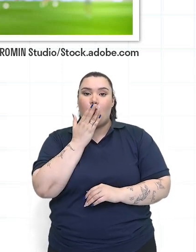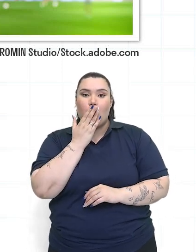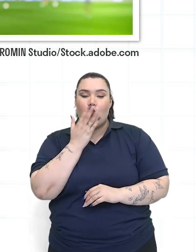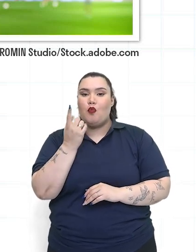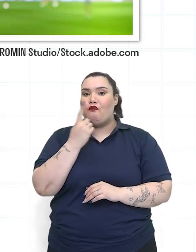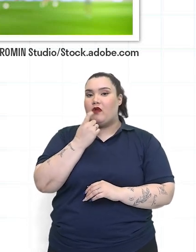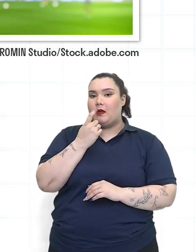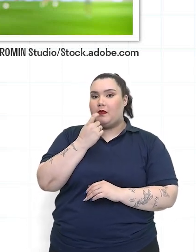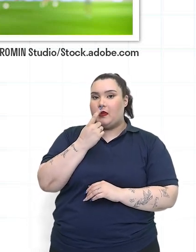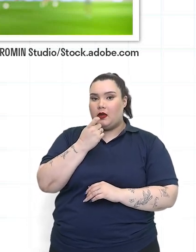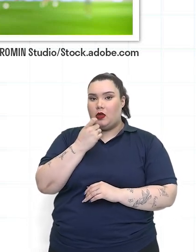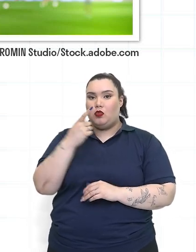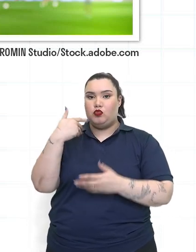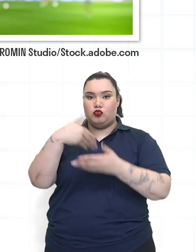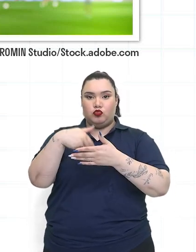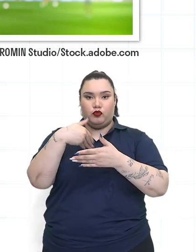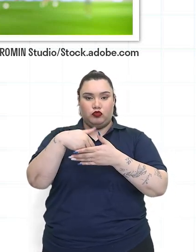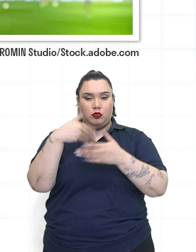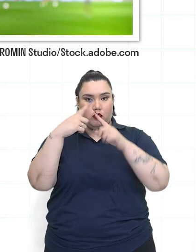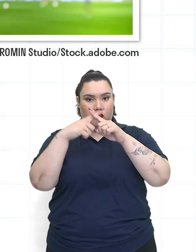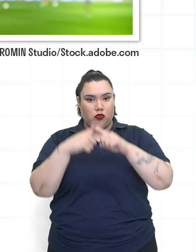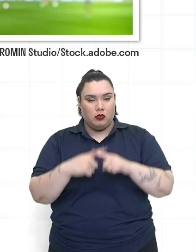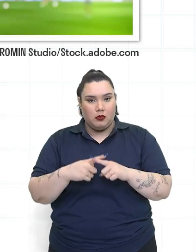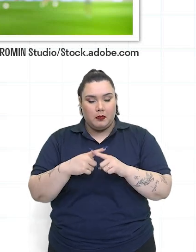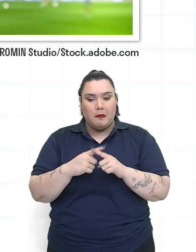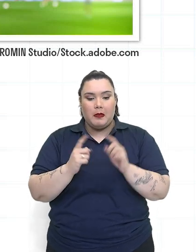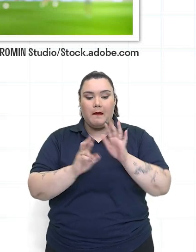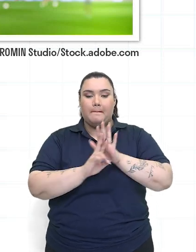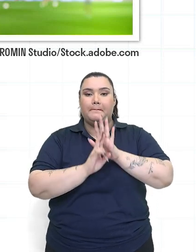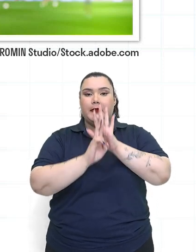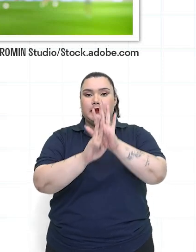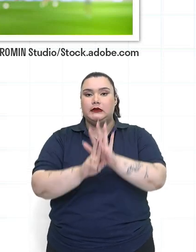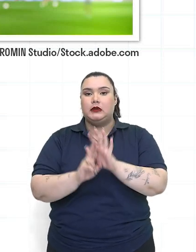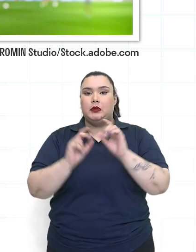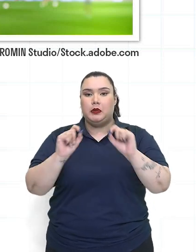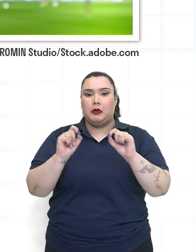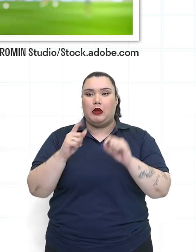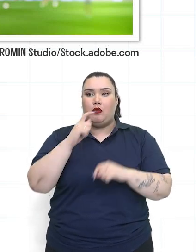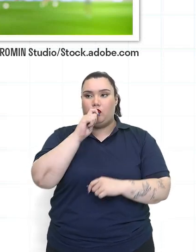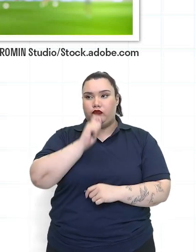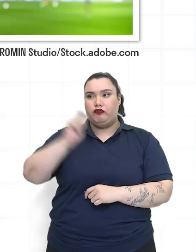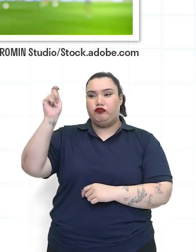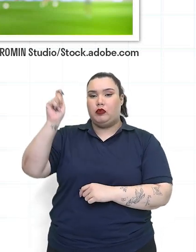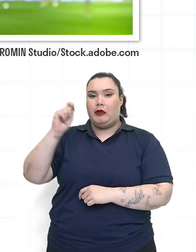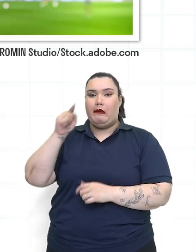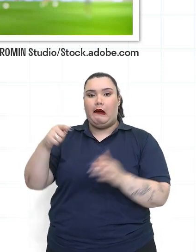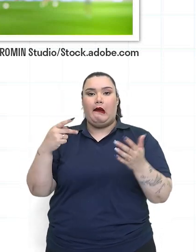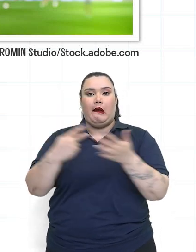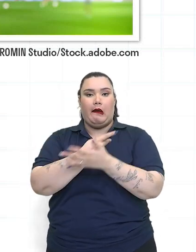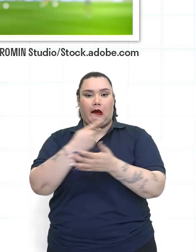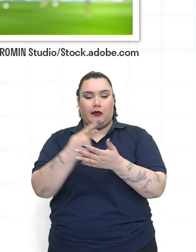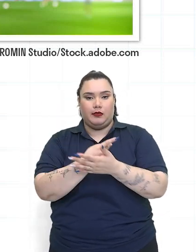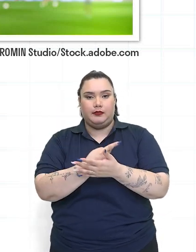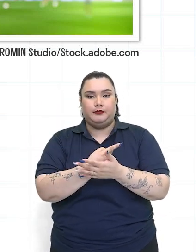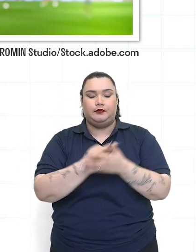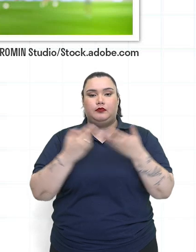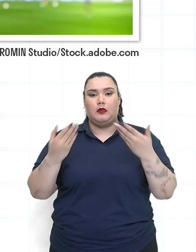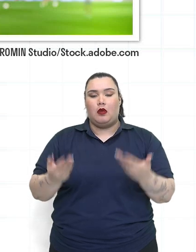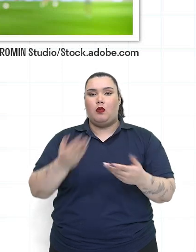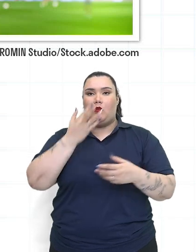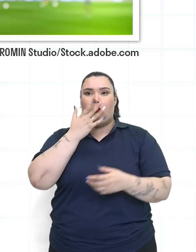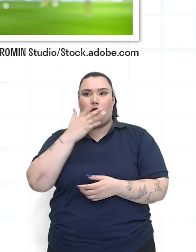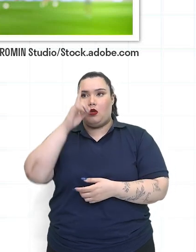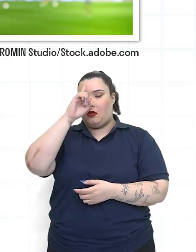cor vermelha no jogo de futebol, ele representa uma falta grave, né? E assim a